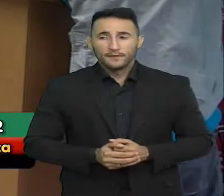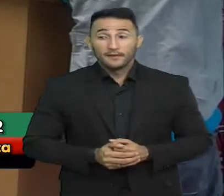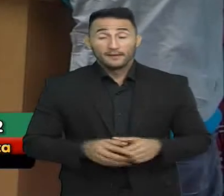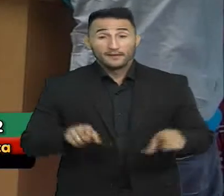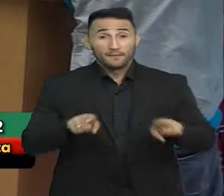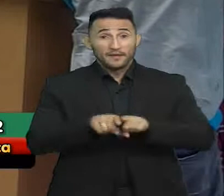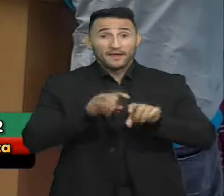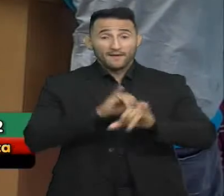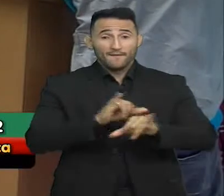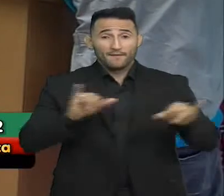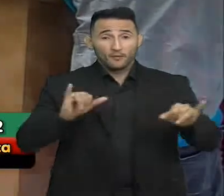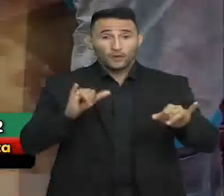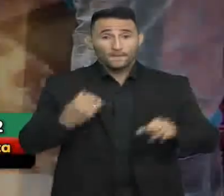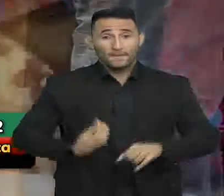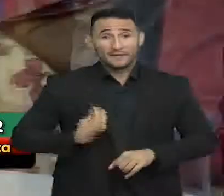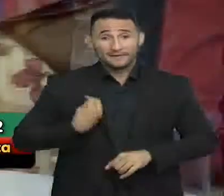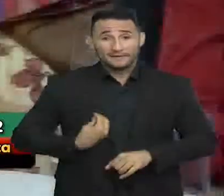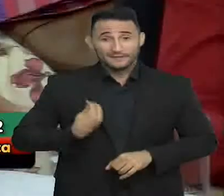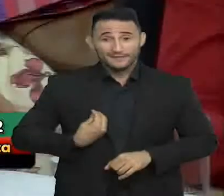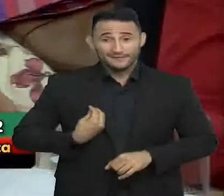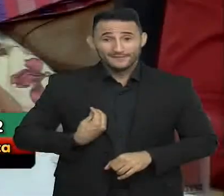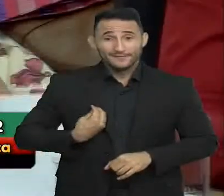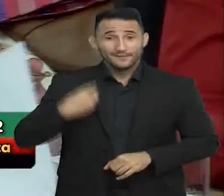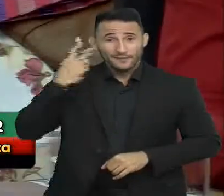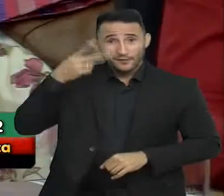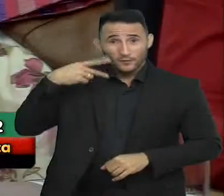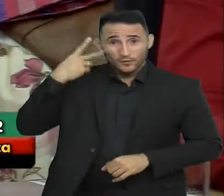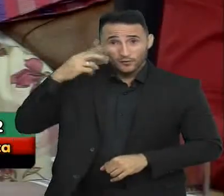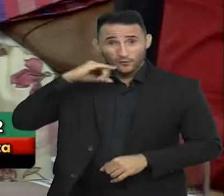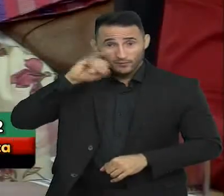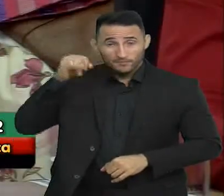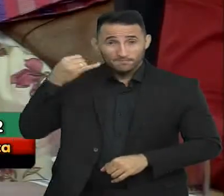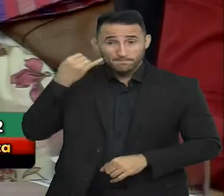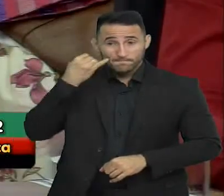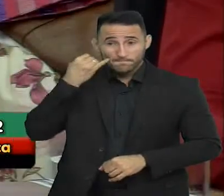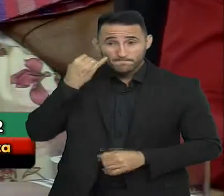Anuncio a presença só da vereadora Juliana Dati Voz.